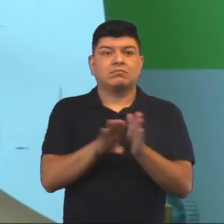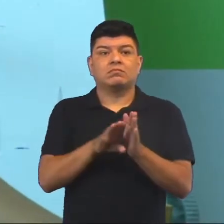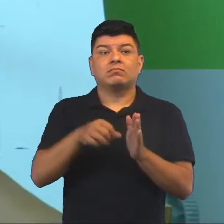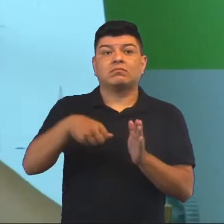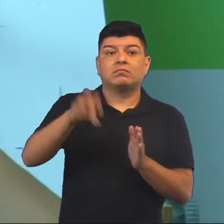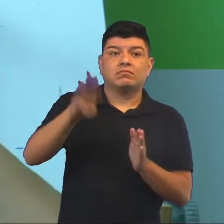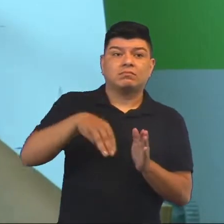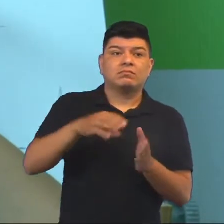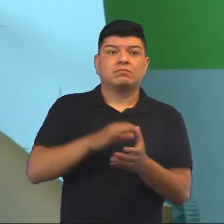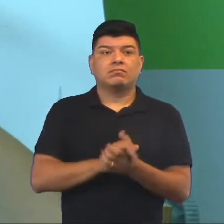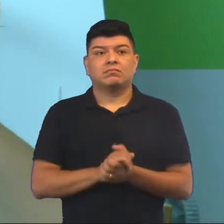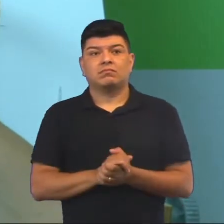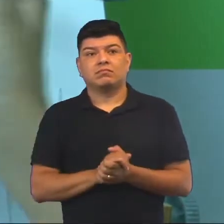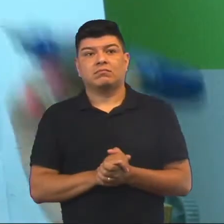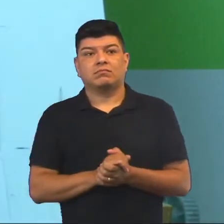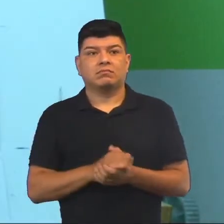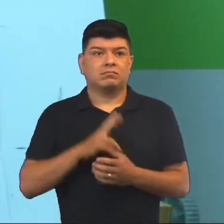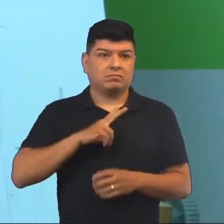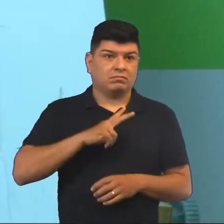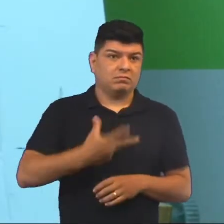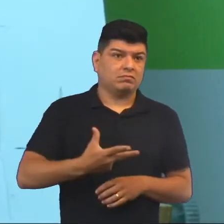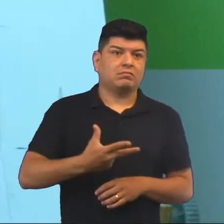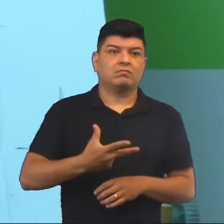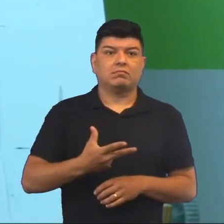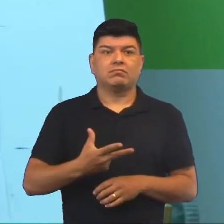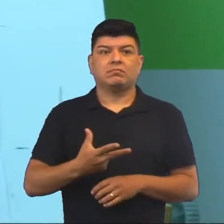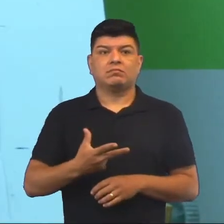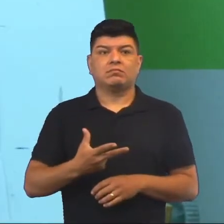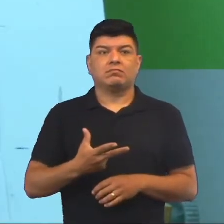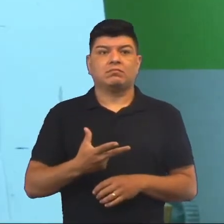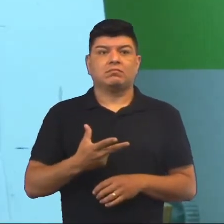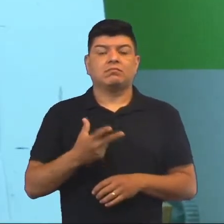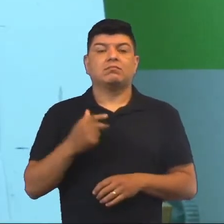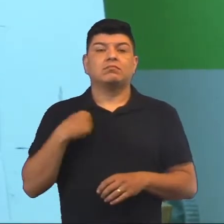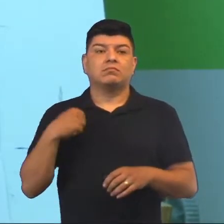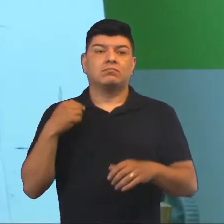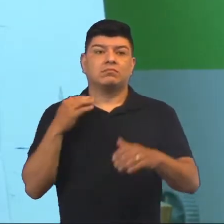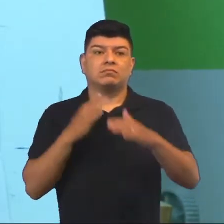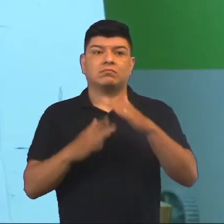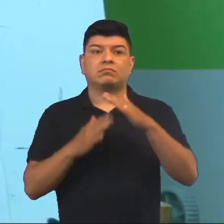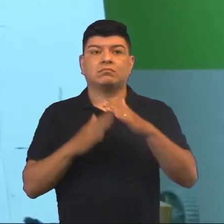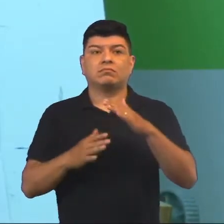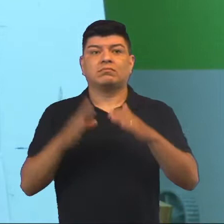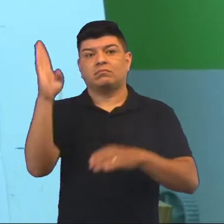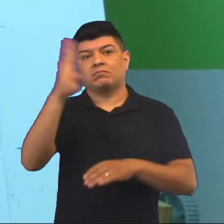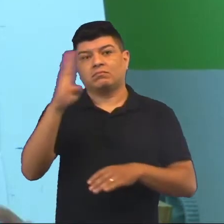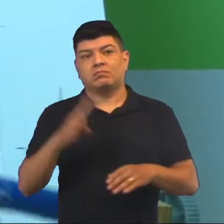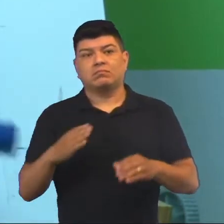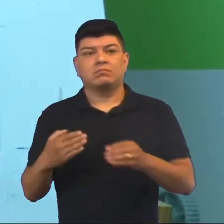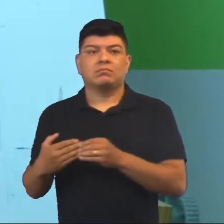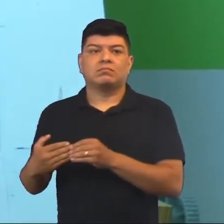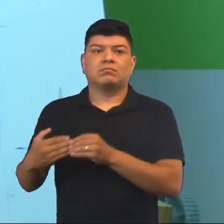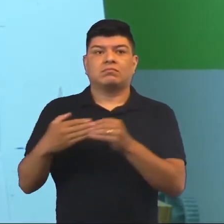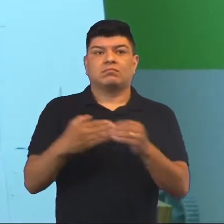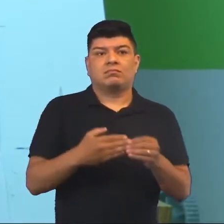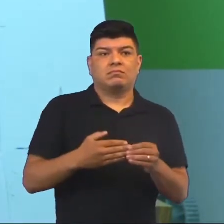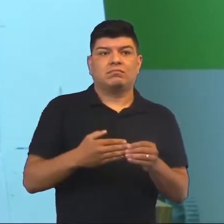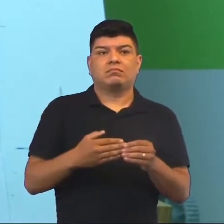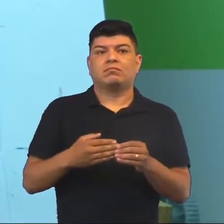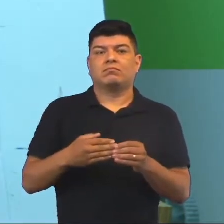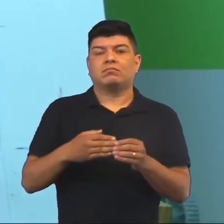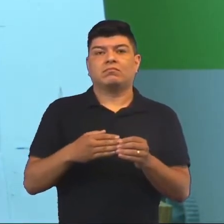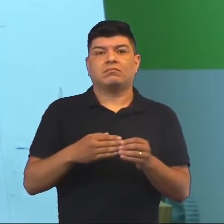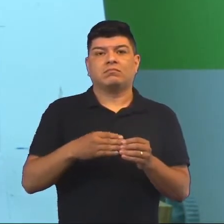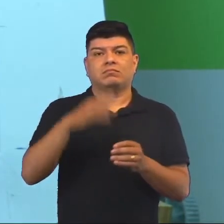quem? Os portugueses. E com a colonização do Brasil foram trazidos ao Brasil os